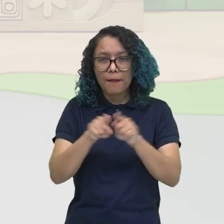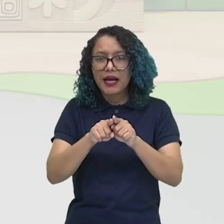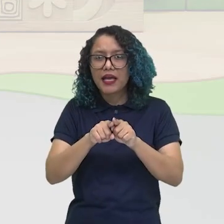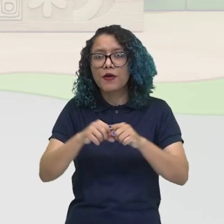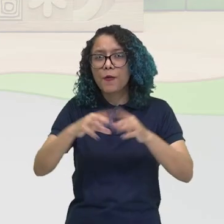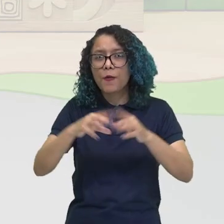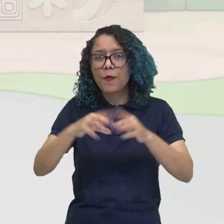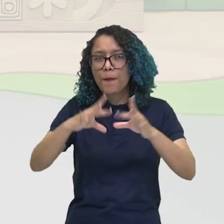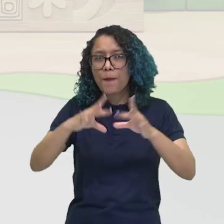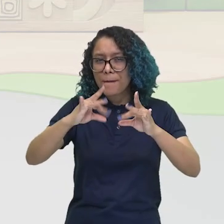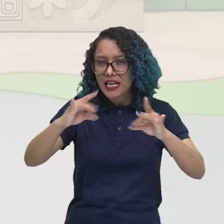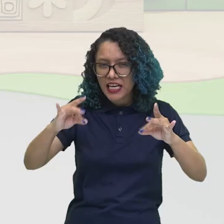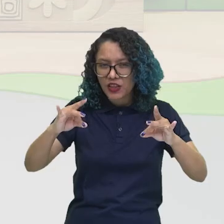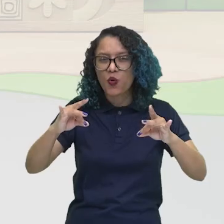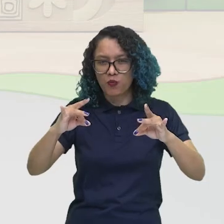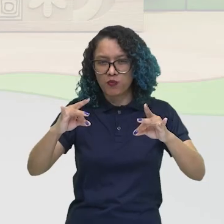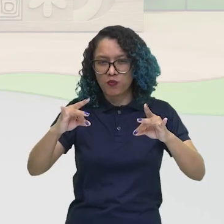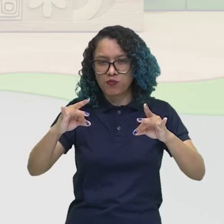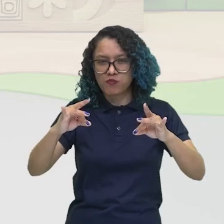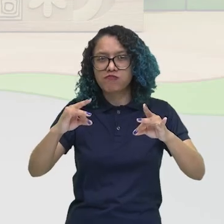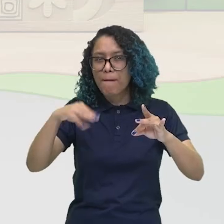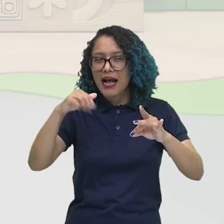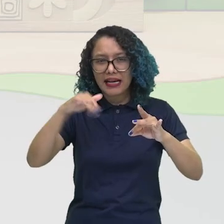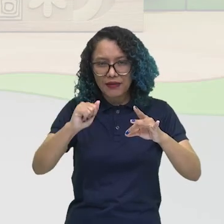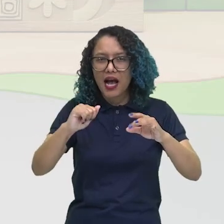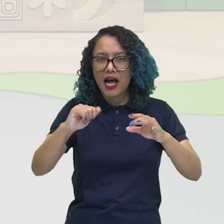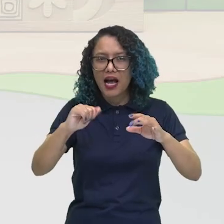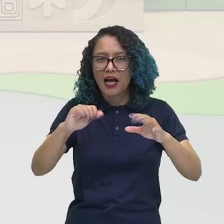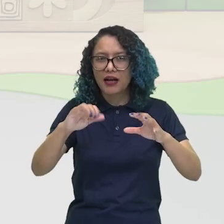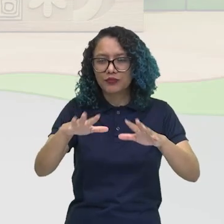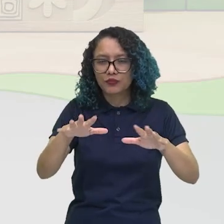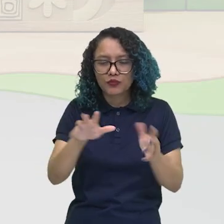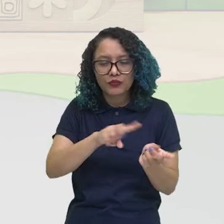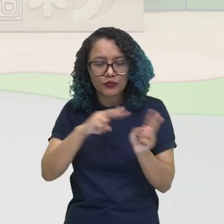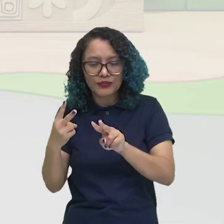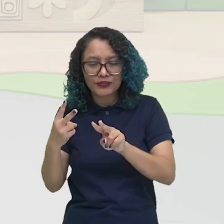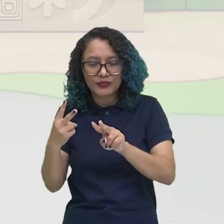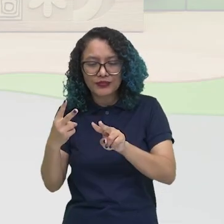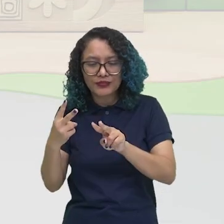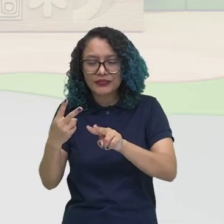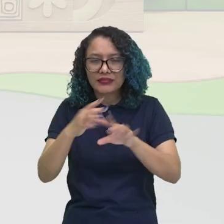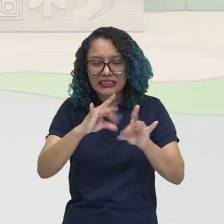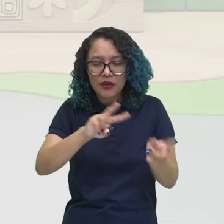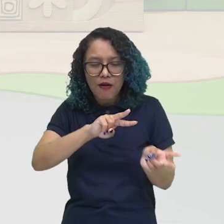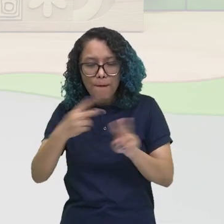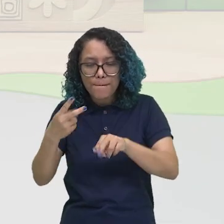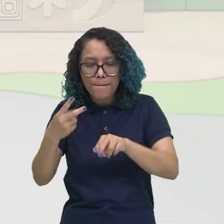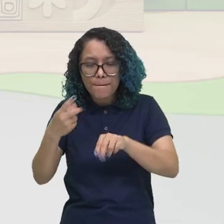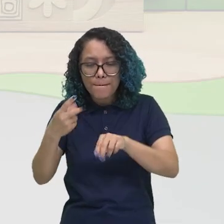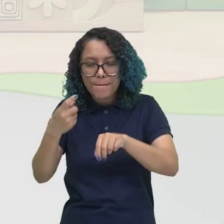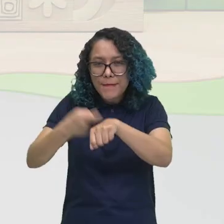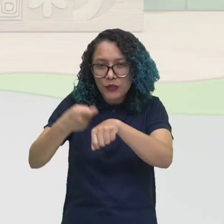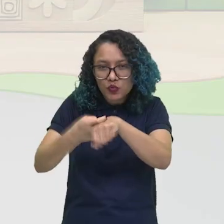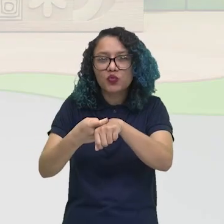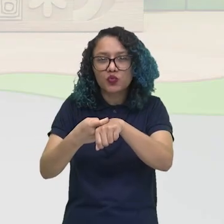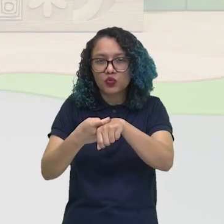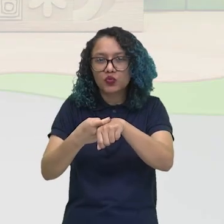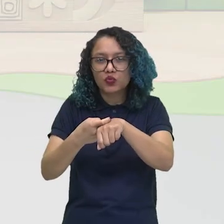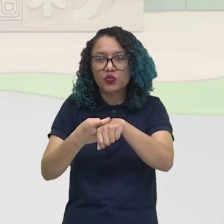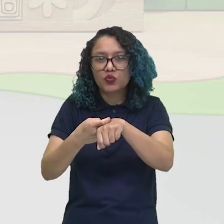magma pastoso. Da onde que vem esse magma? Lá do manto, né? O magma existe